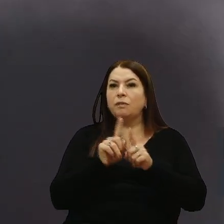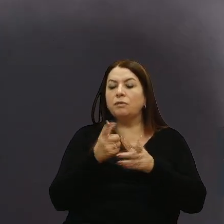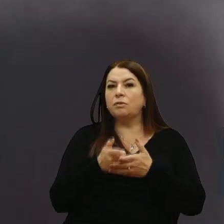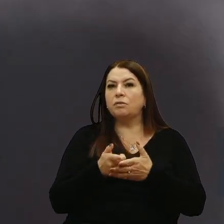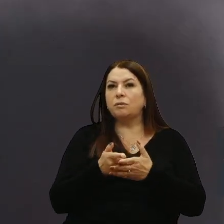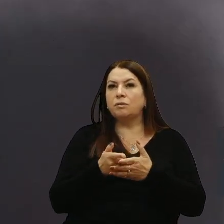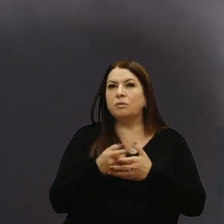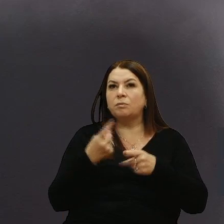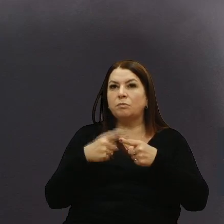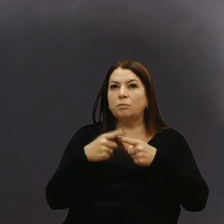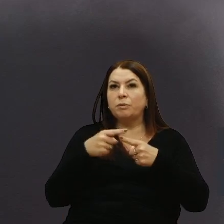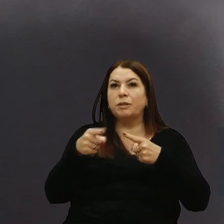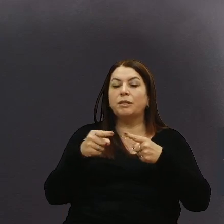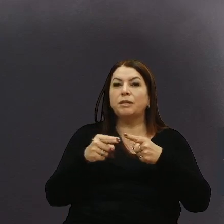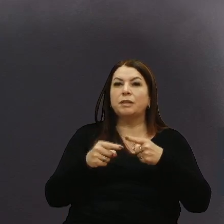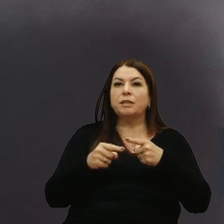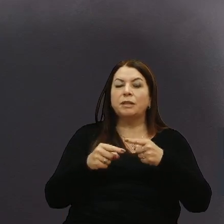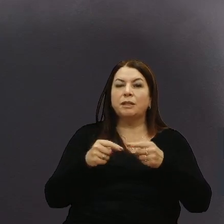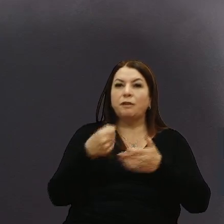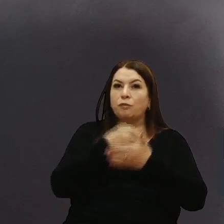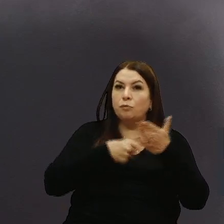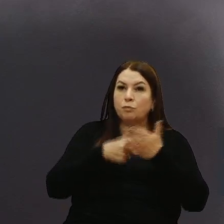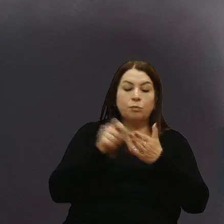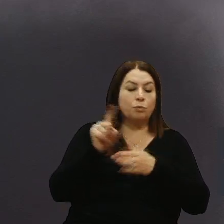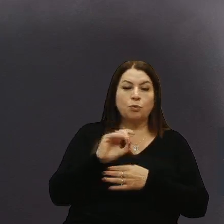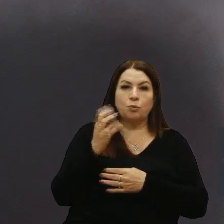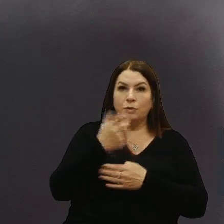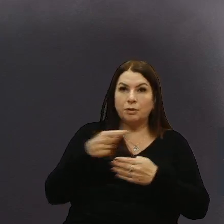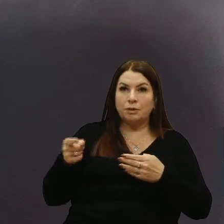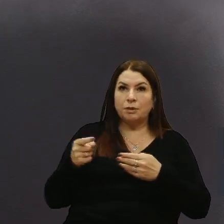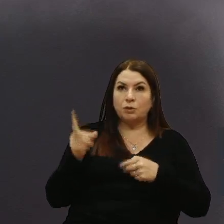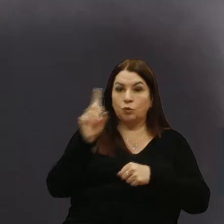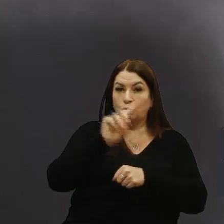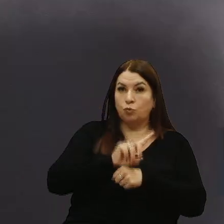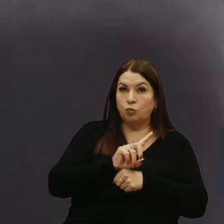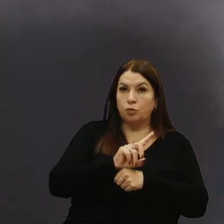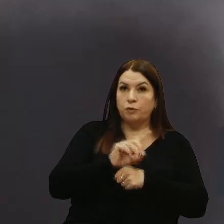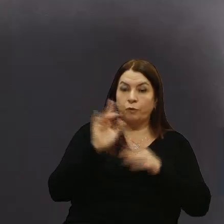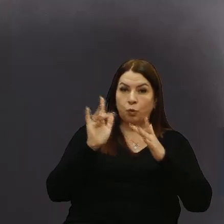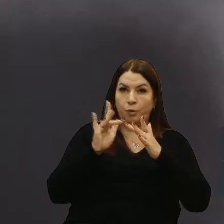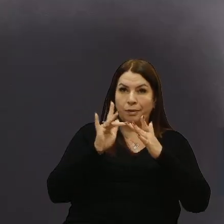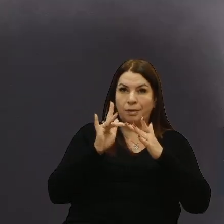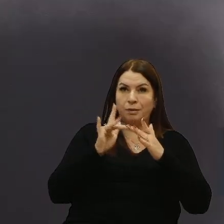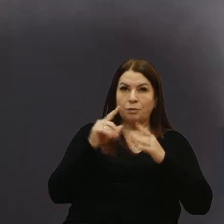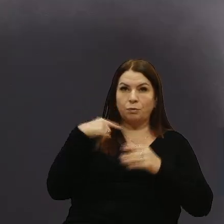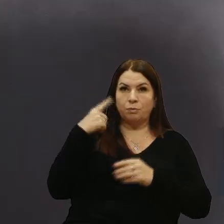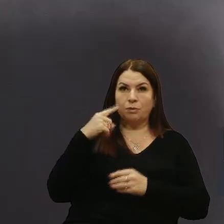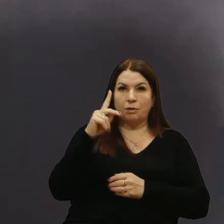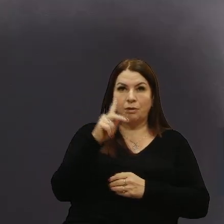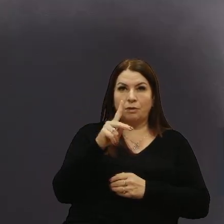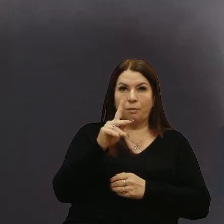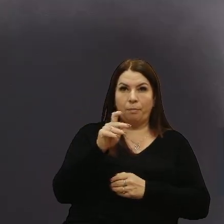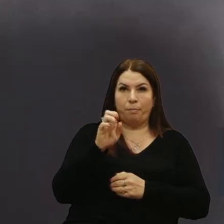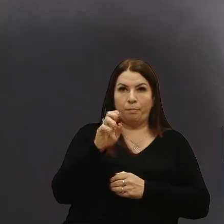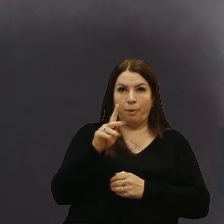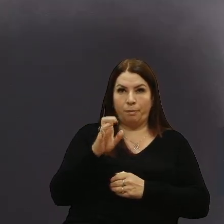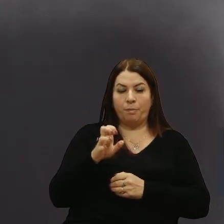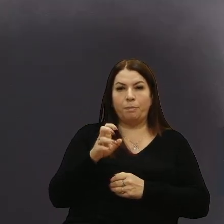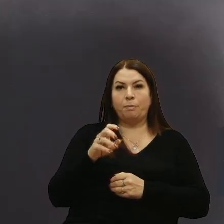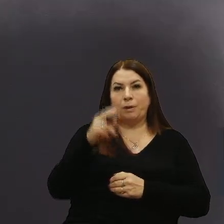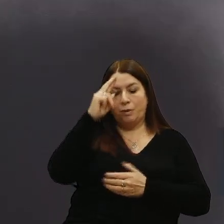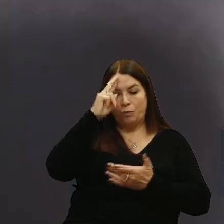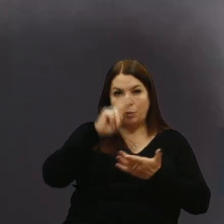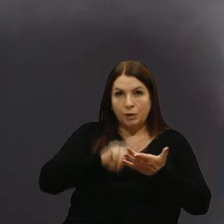eles vão lutar para que isso não aconteça. Até naquele dia eu fiz o contato com o deputado Pepe, fiz contato com o deputado